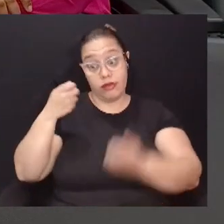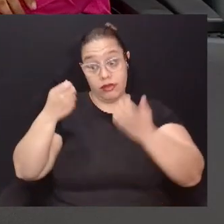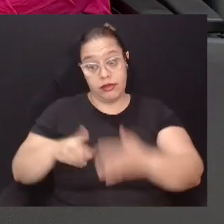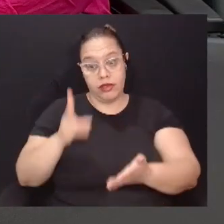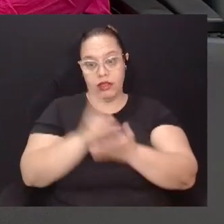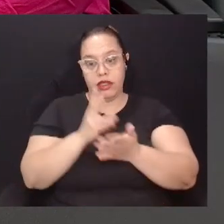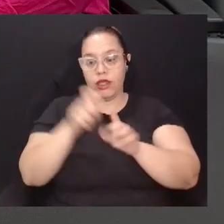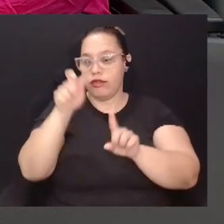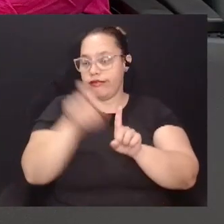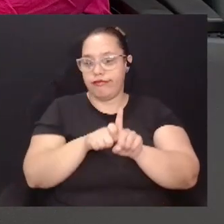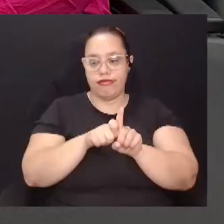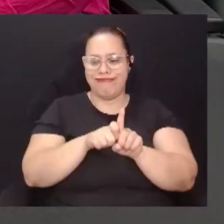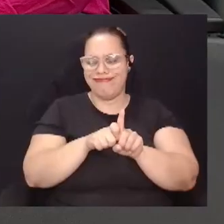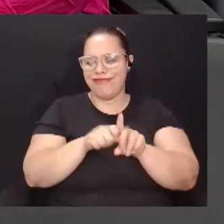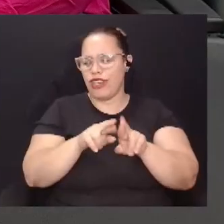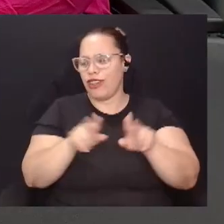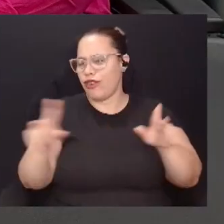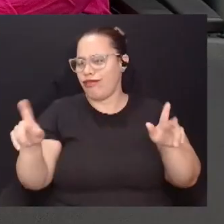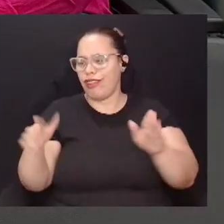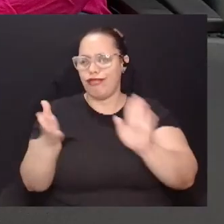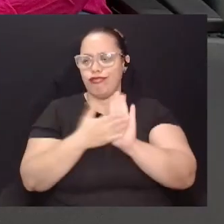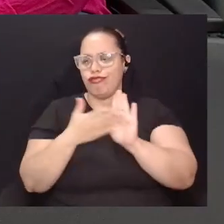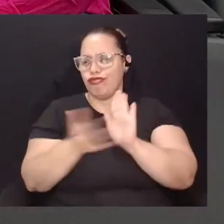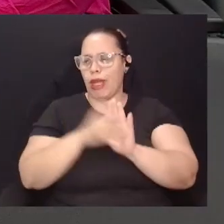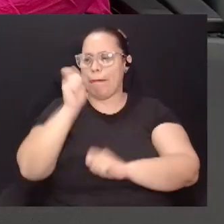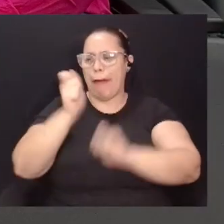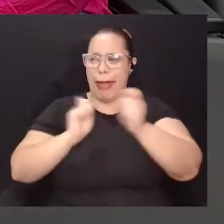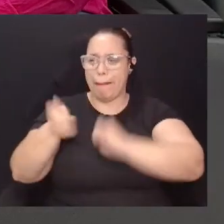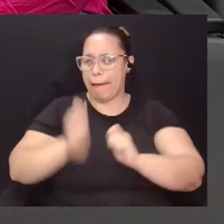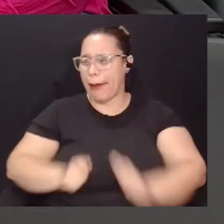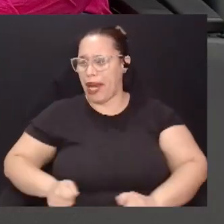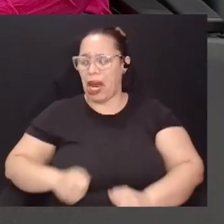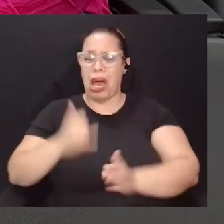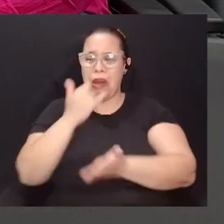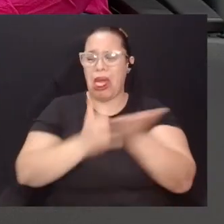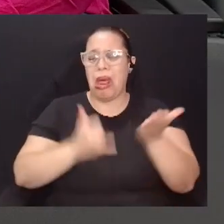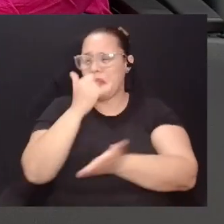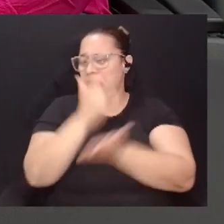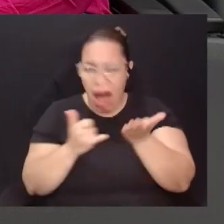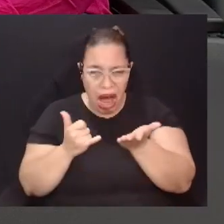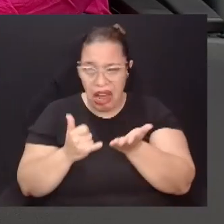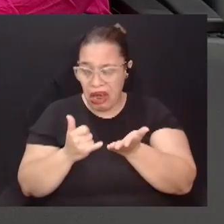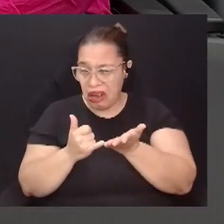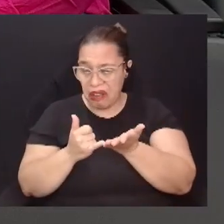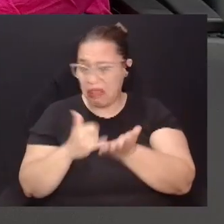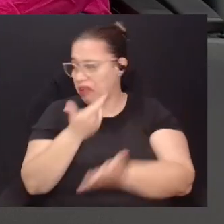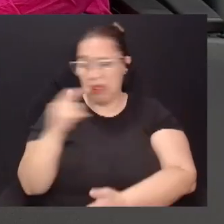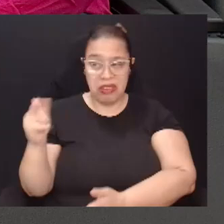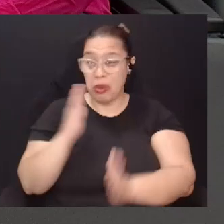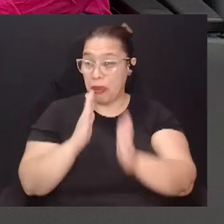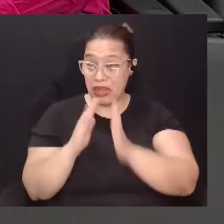vereadora mencionou, sempre num mês que tem muitas outras contas também para pagar, muitos impostos, né? Sempre realmente